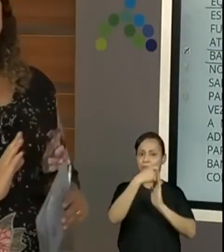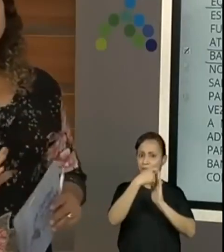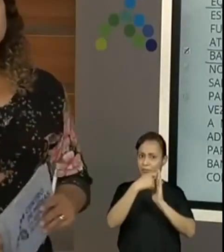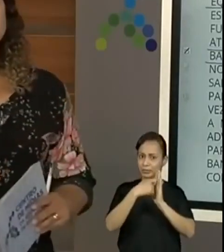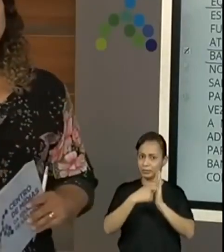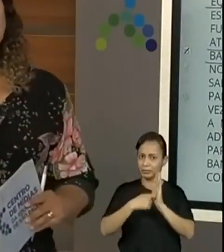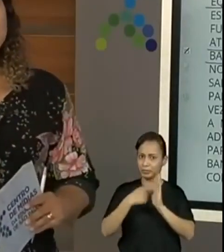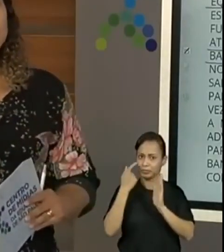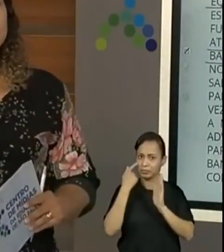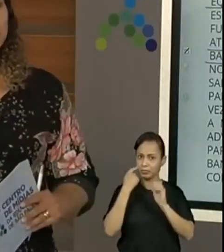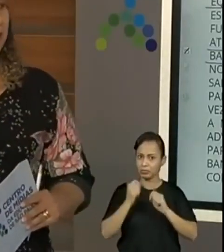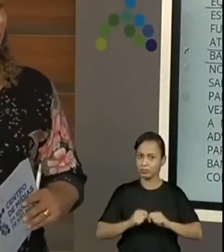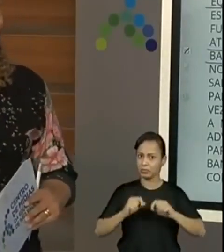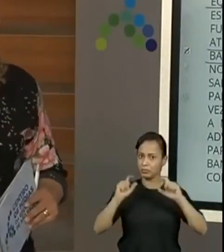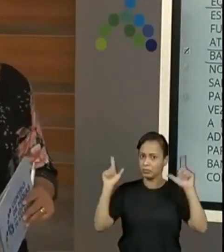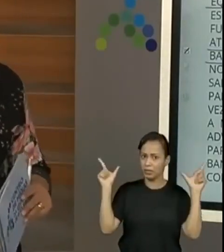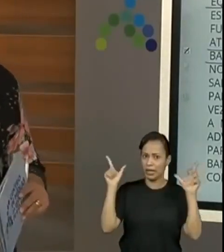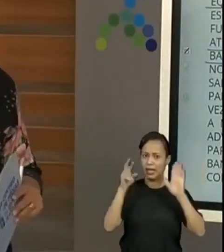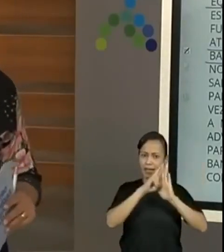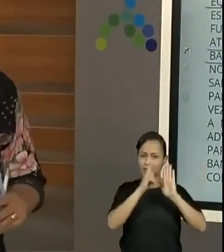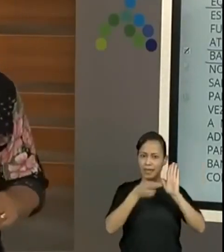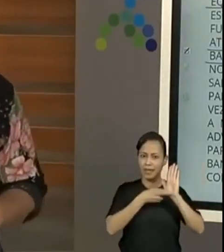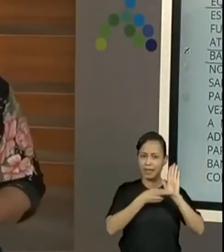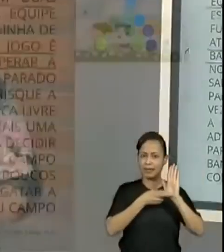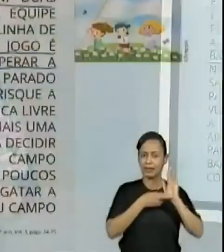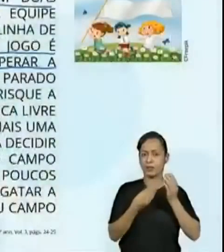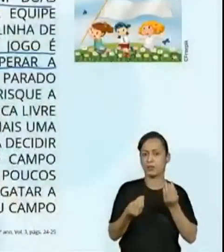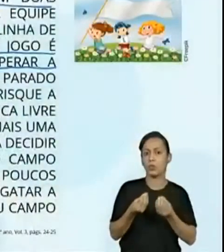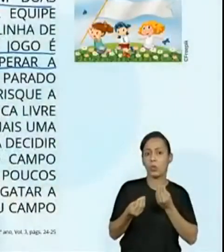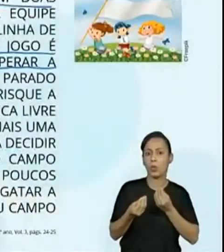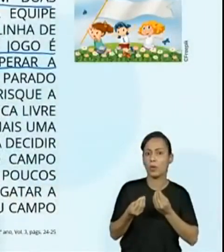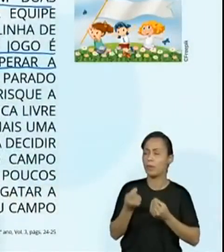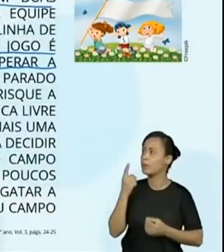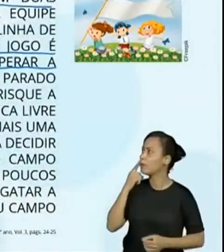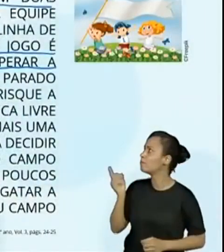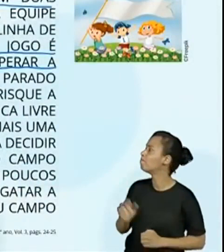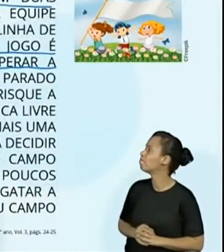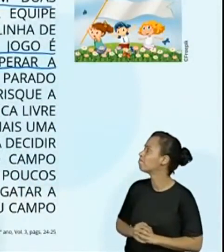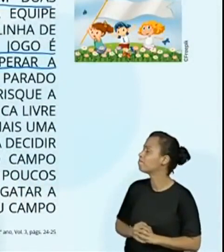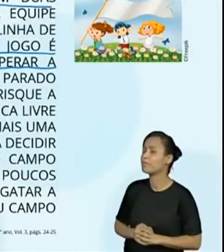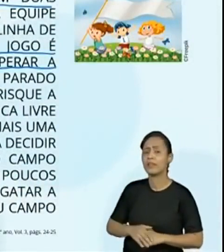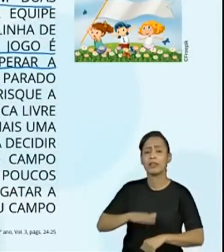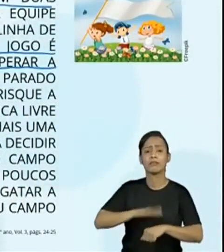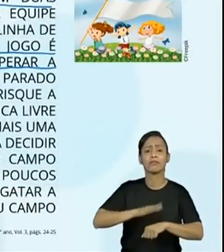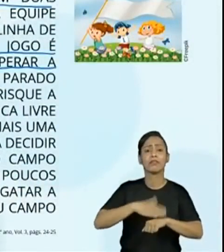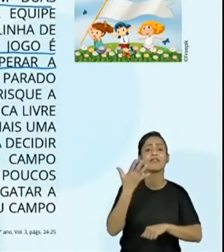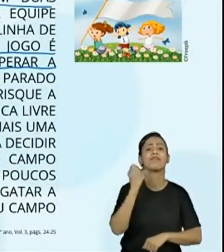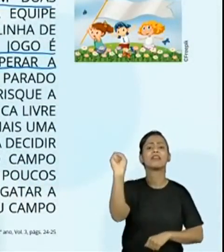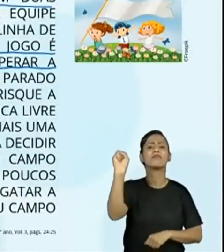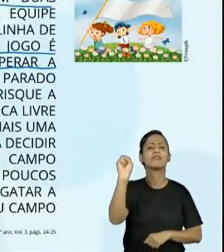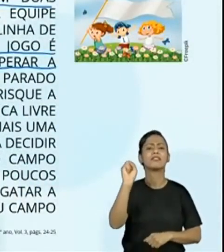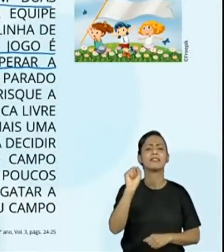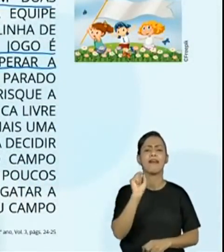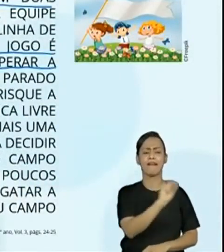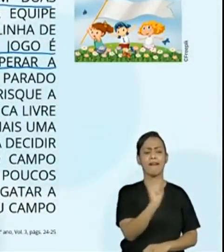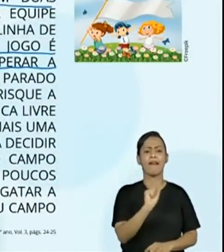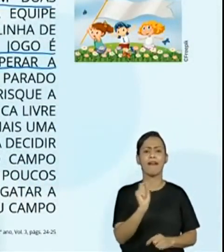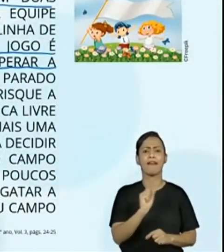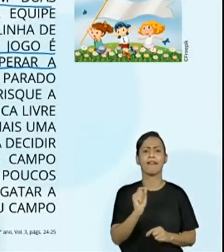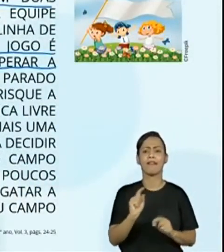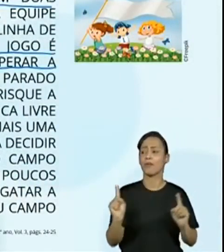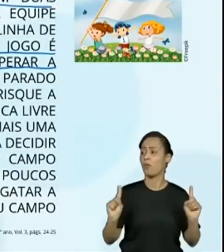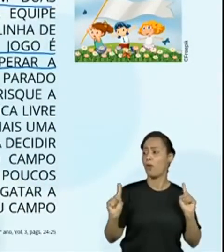meu texto, regras de brincadeira, quem vence o jogo? Quem vence o jogo... quem é o vencedor? É